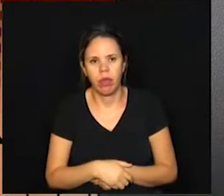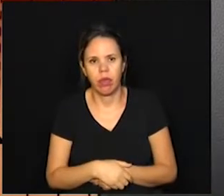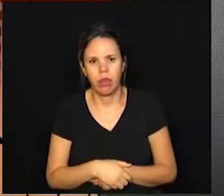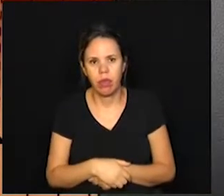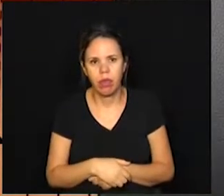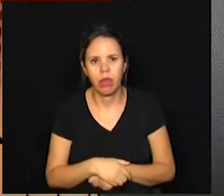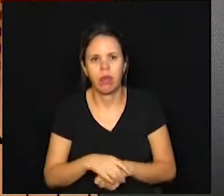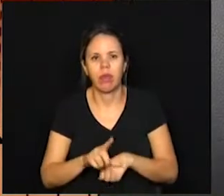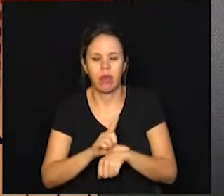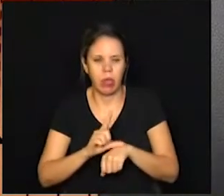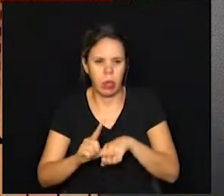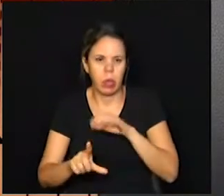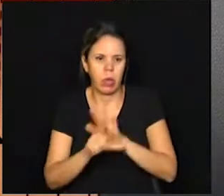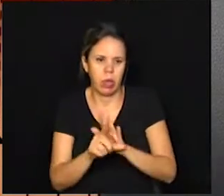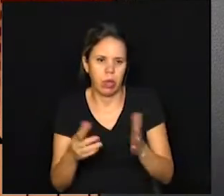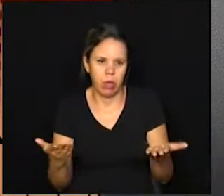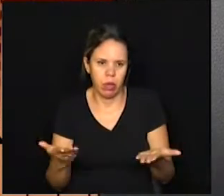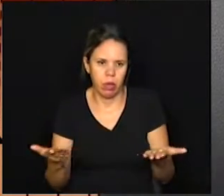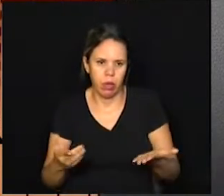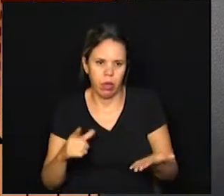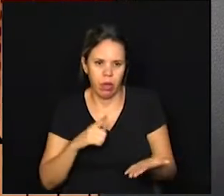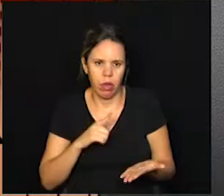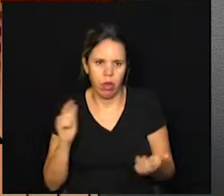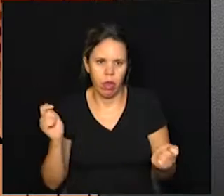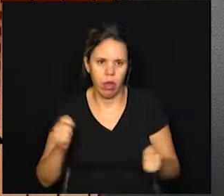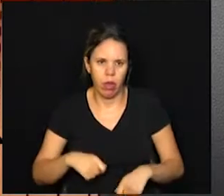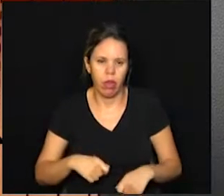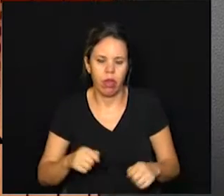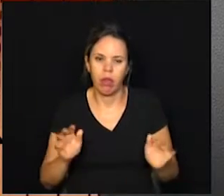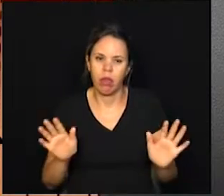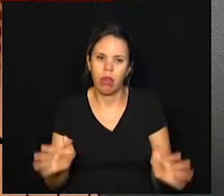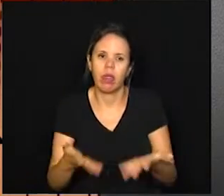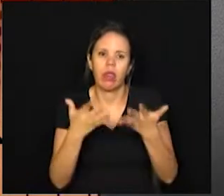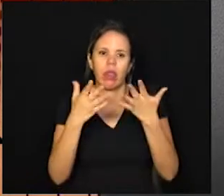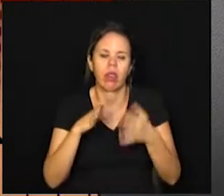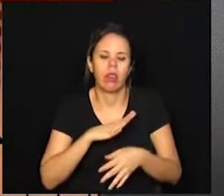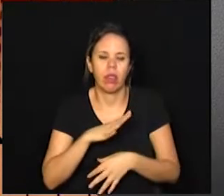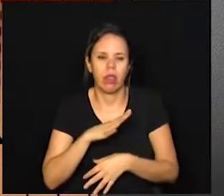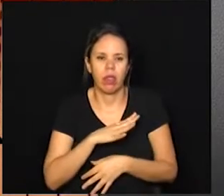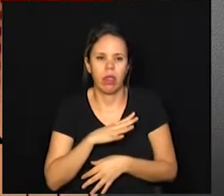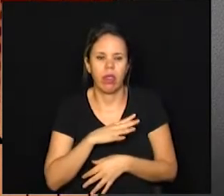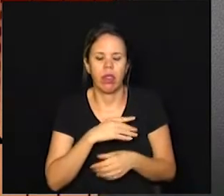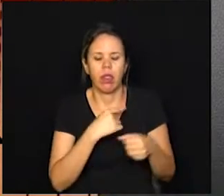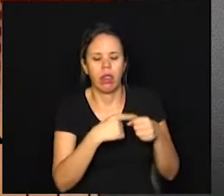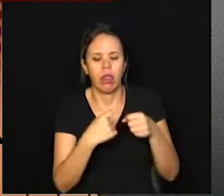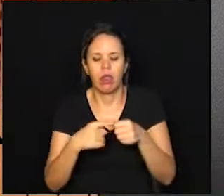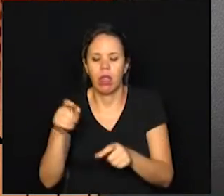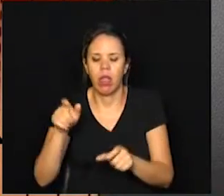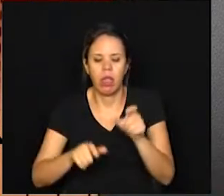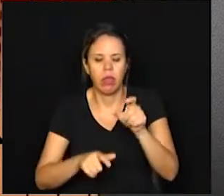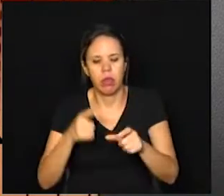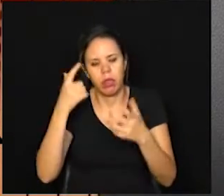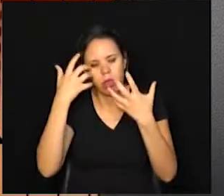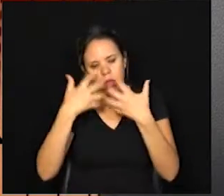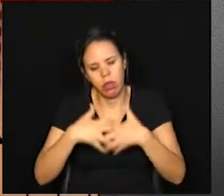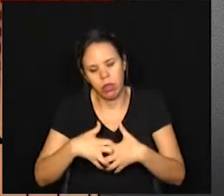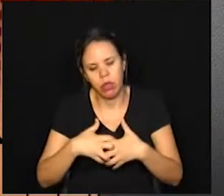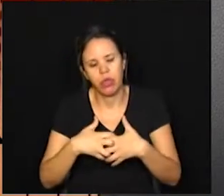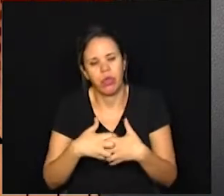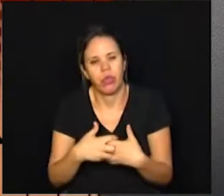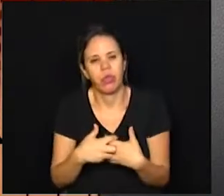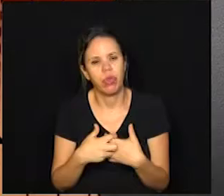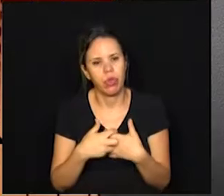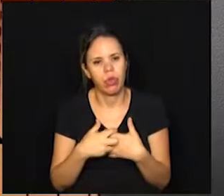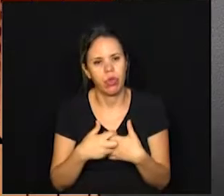essa legislação, nós estamos, obviamente, incentivando a cidade, os munícipes, a refletirem sobre o assunto